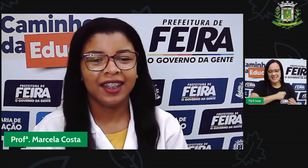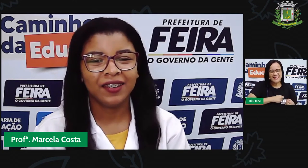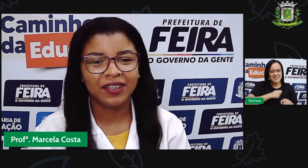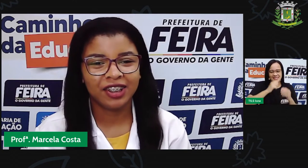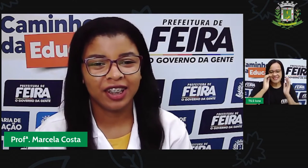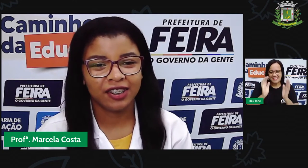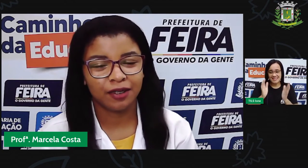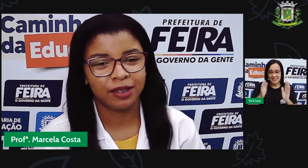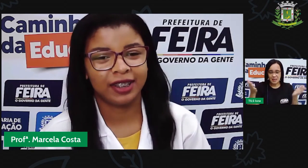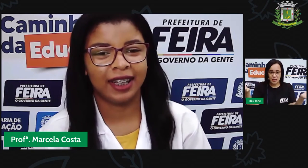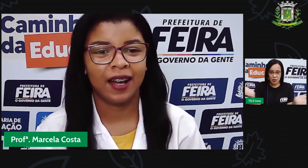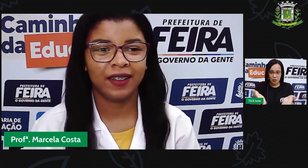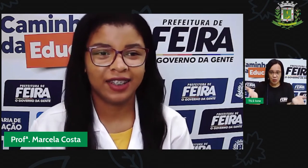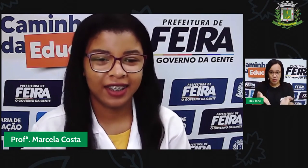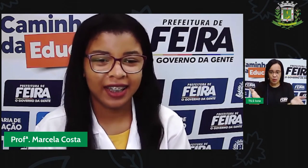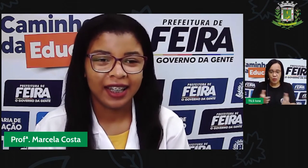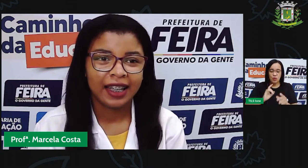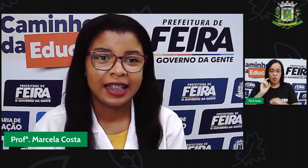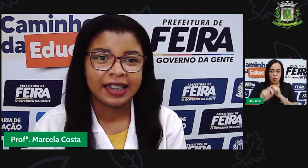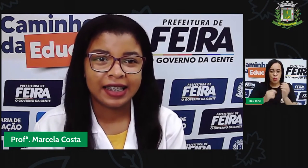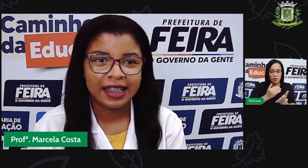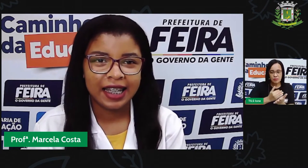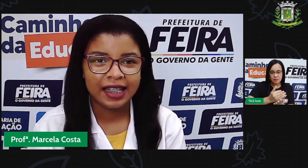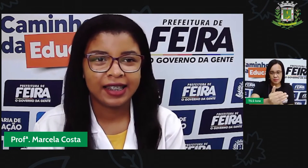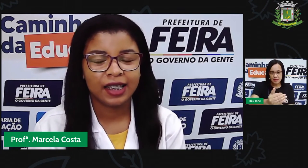E hoje é